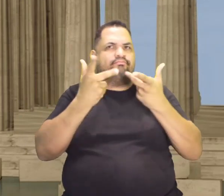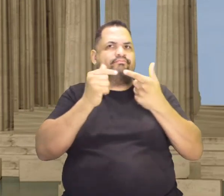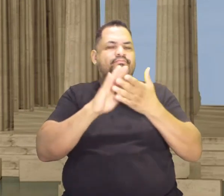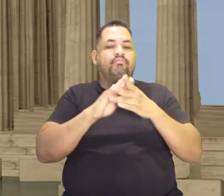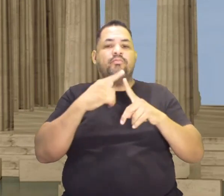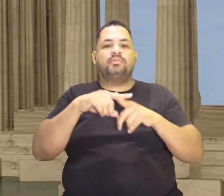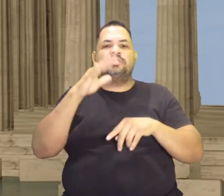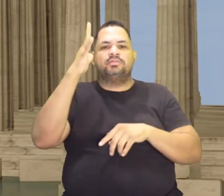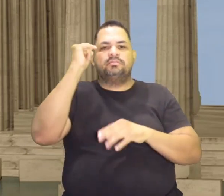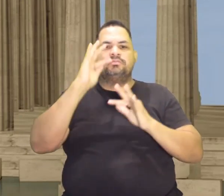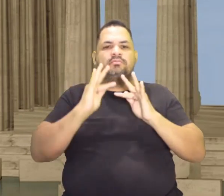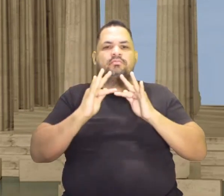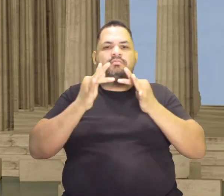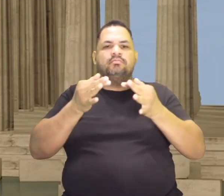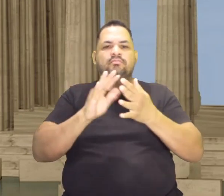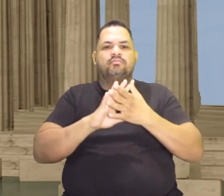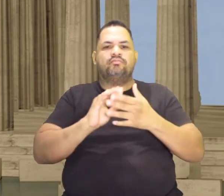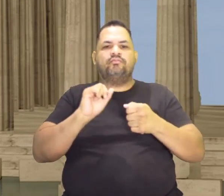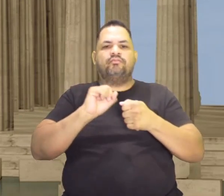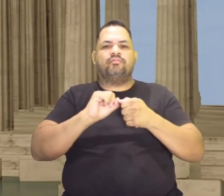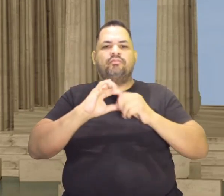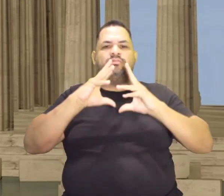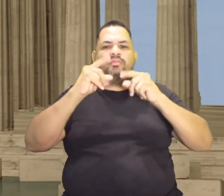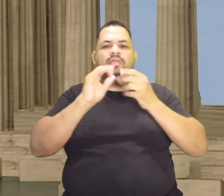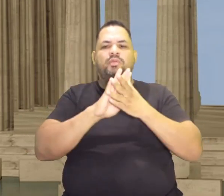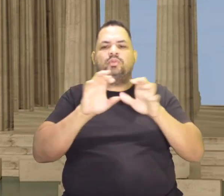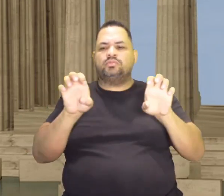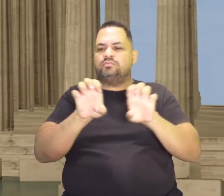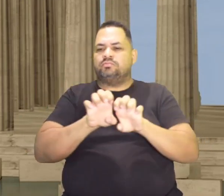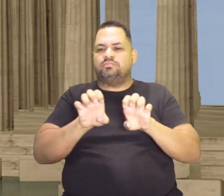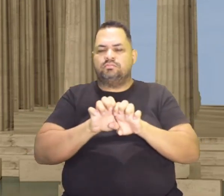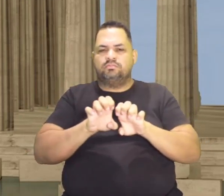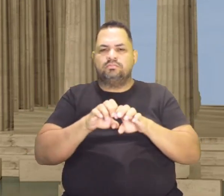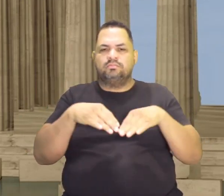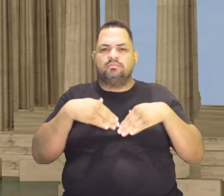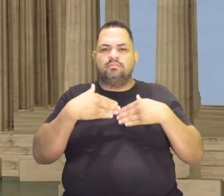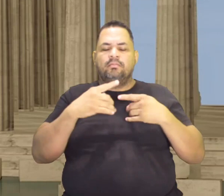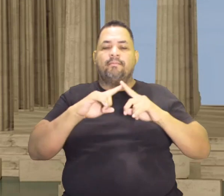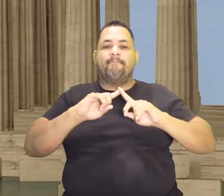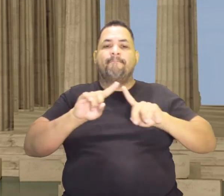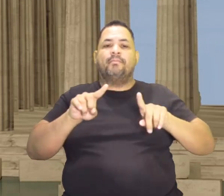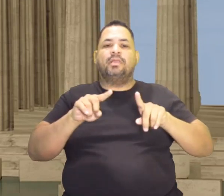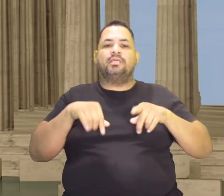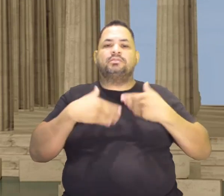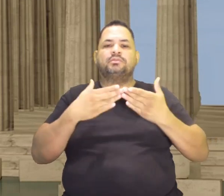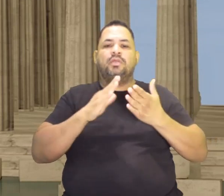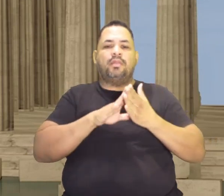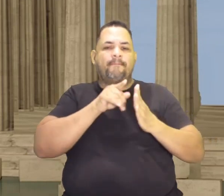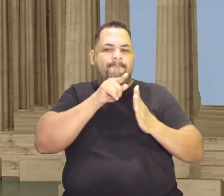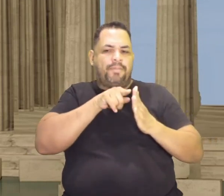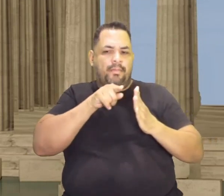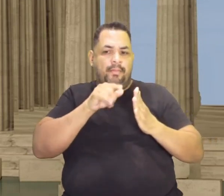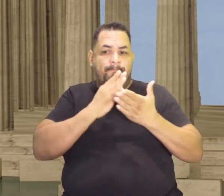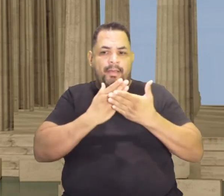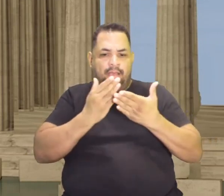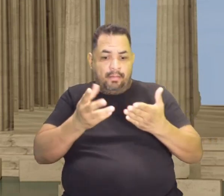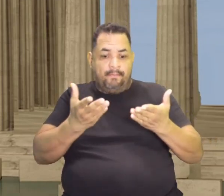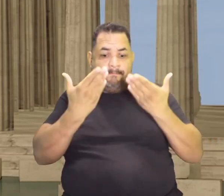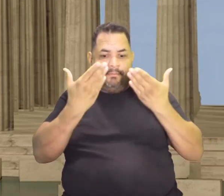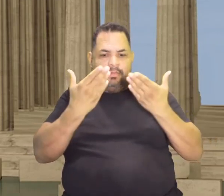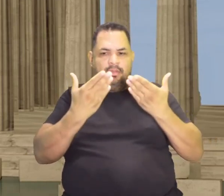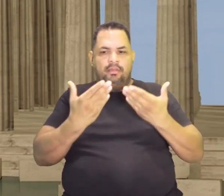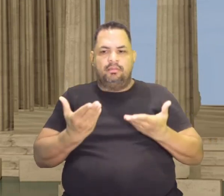eu já sabia no final. Eu resolveria todas as equações a partir dali. Mas quando eu perdia o fio da meada, chamado,